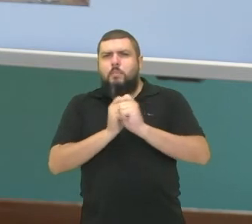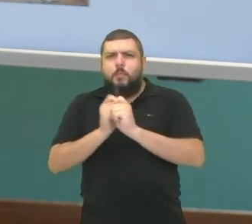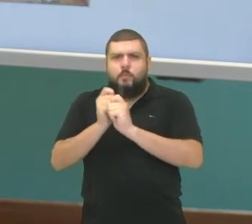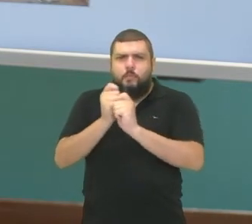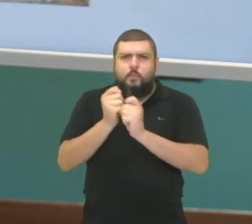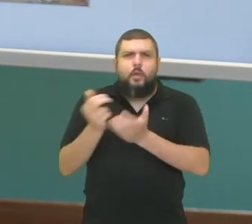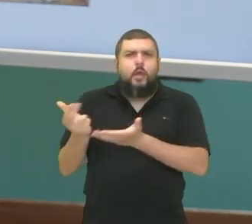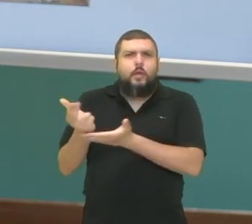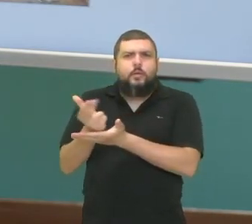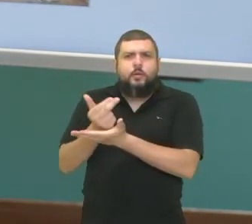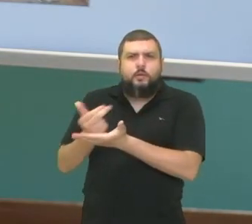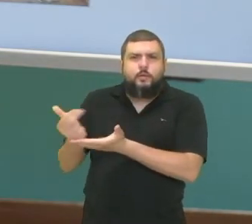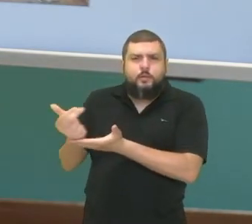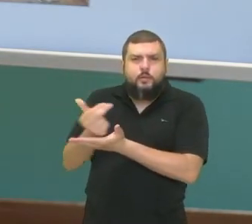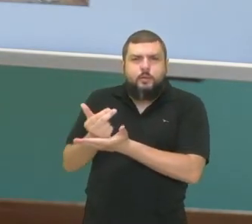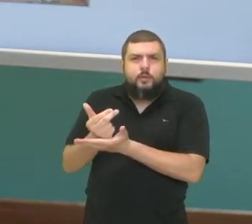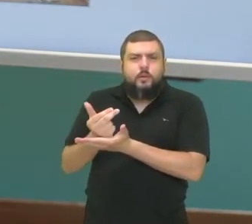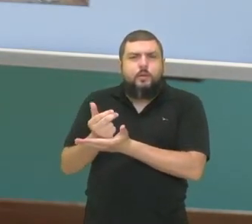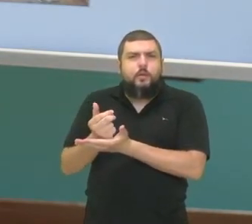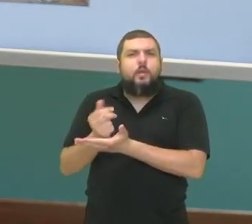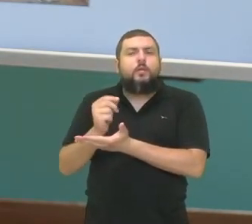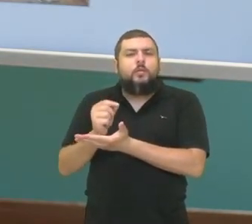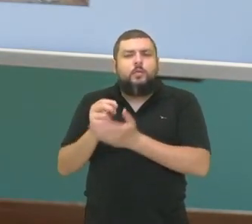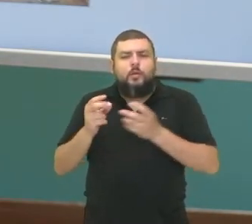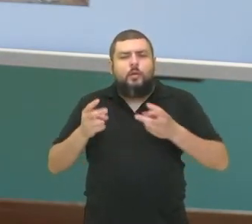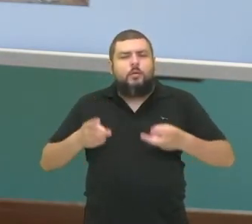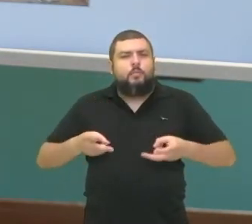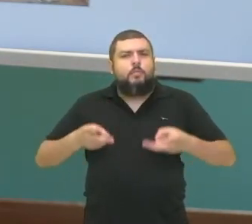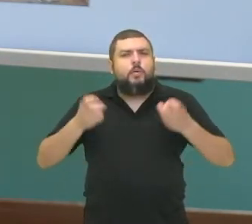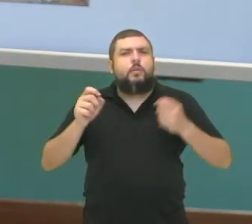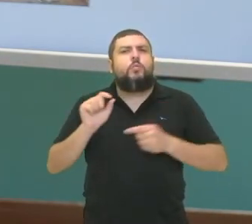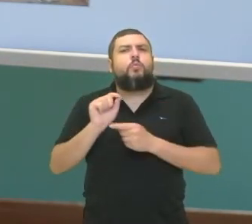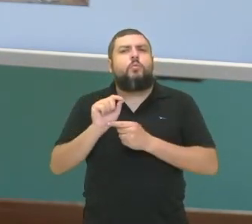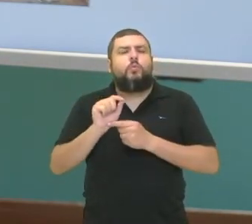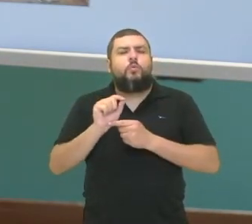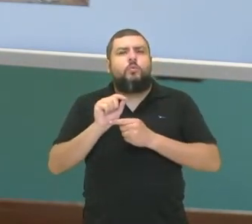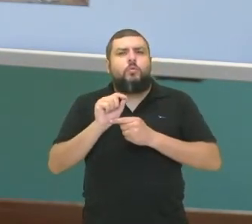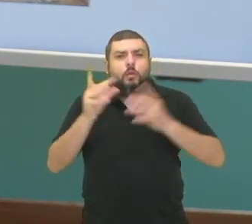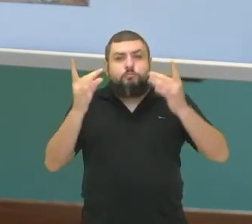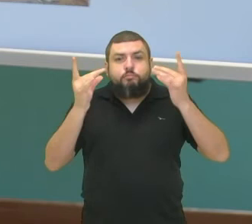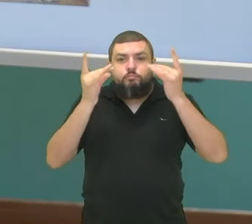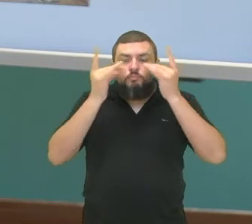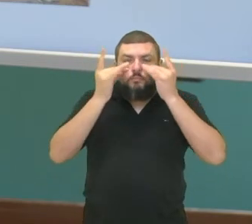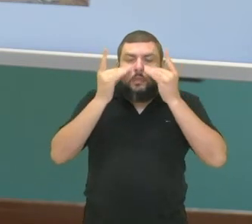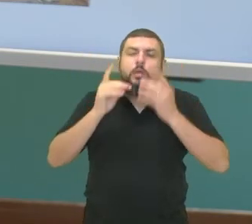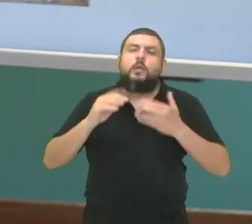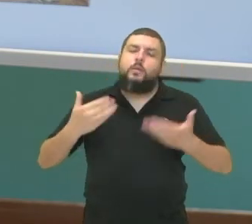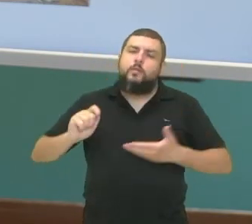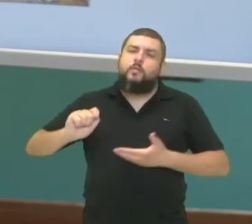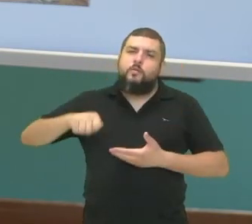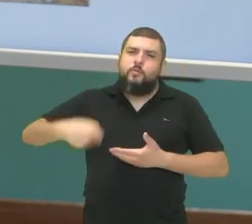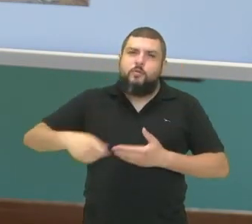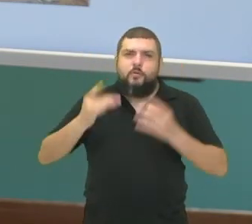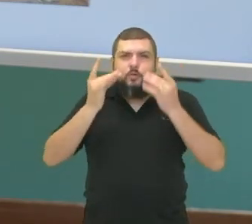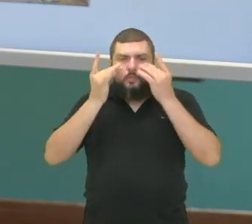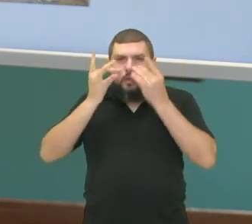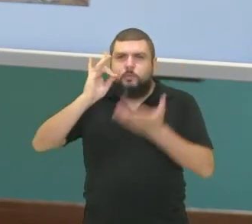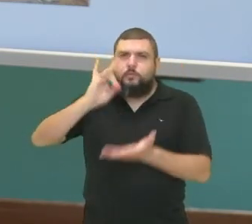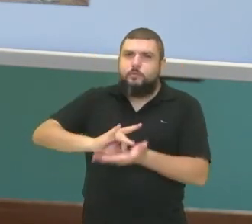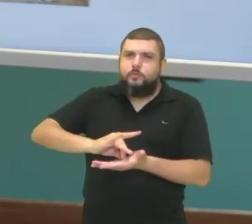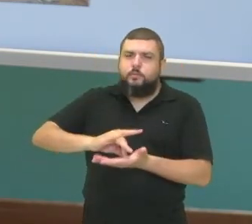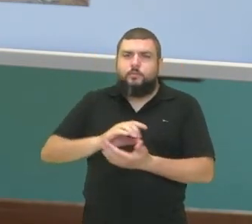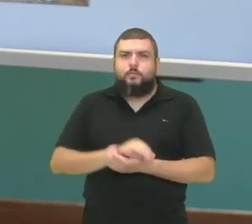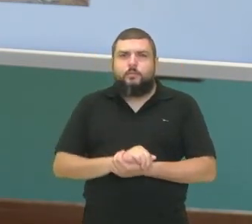trazer esse conceito de realidade. Por isso o nome realismo. Essa pintura aqui retrata